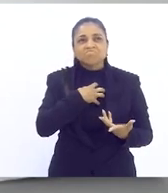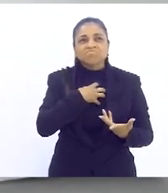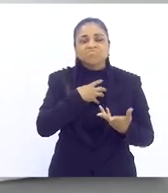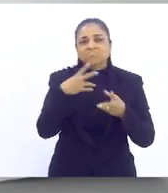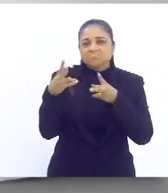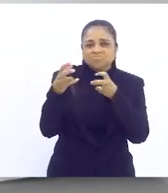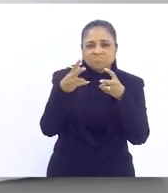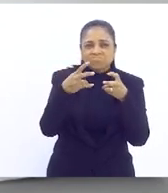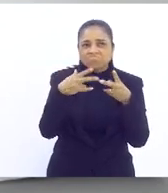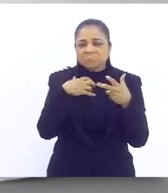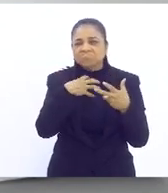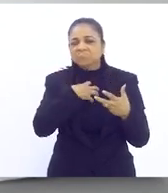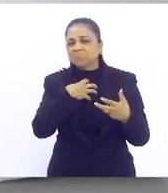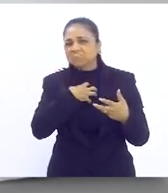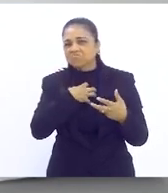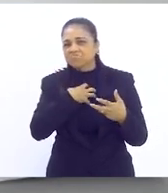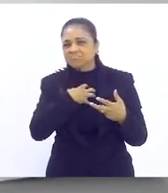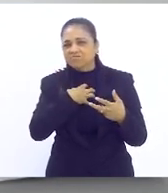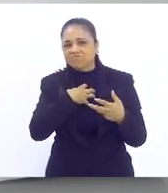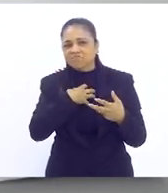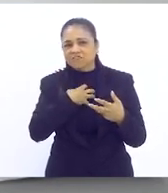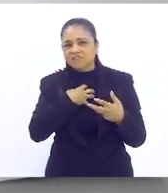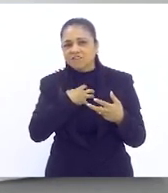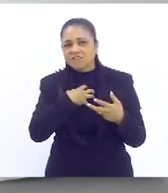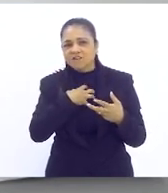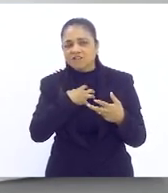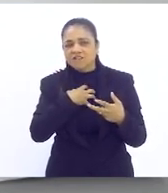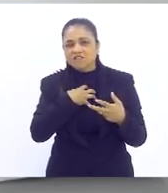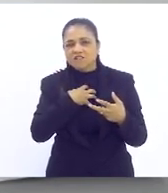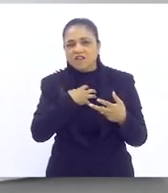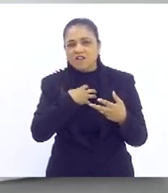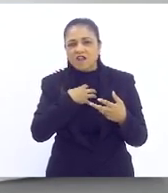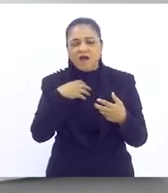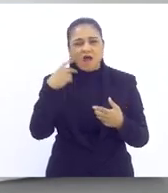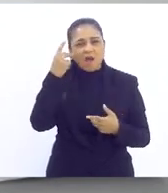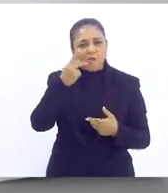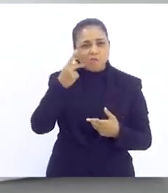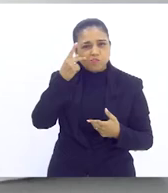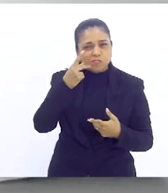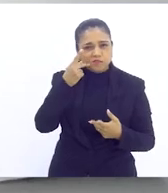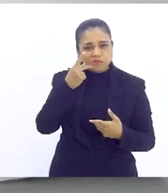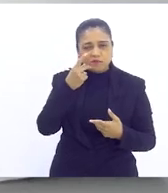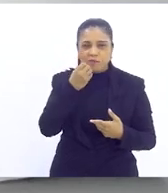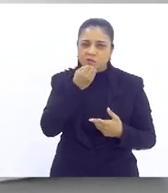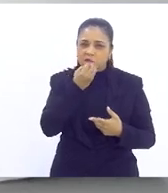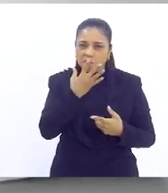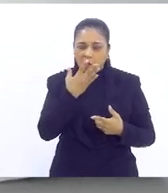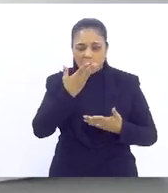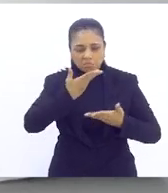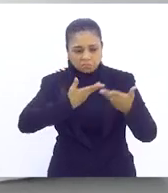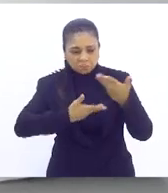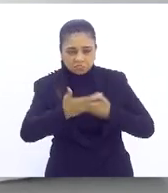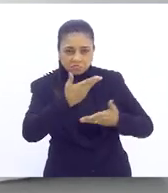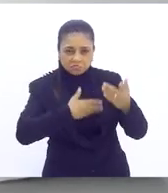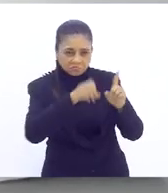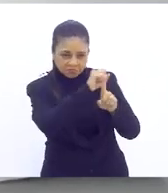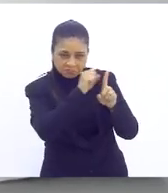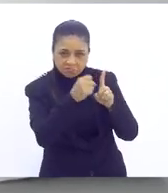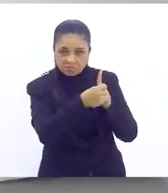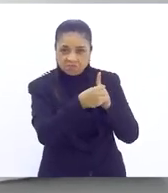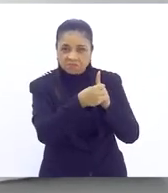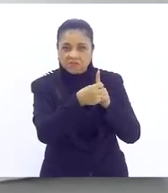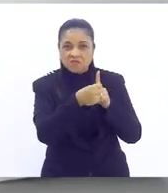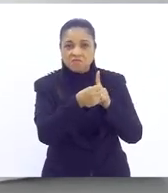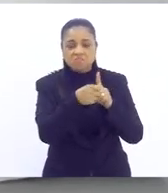possível a boa prestação da política do bem-estar Social sem um servidor público